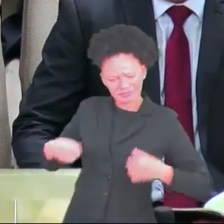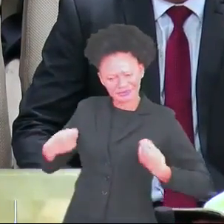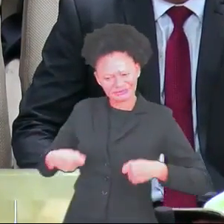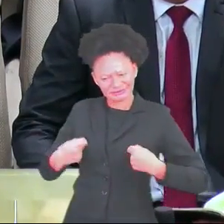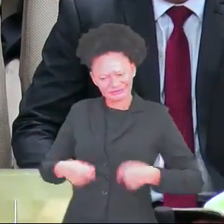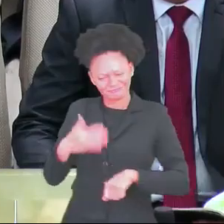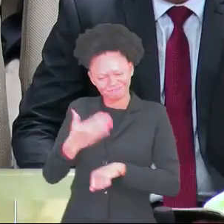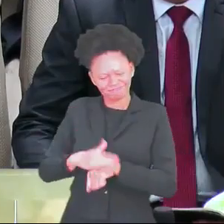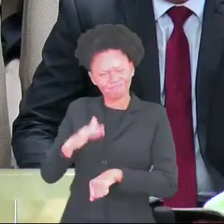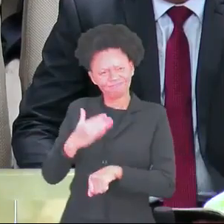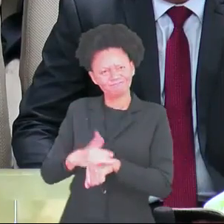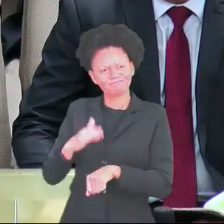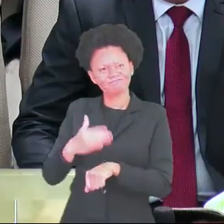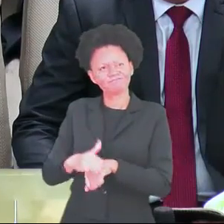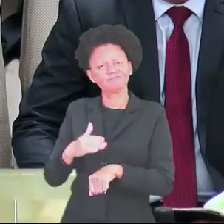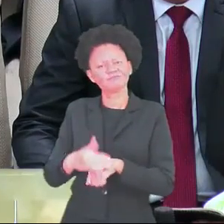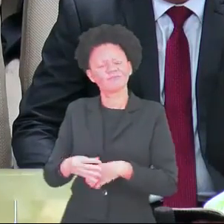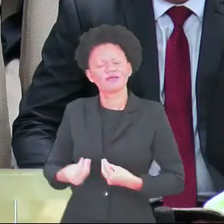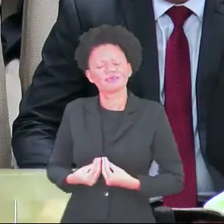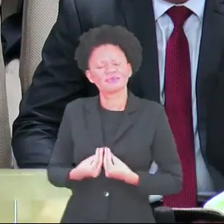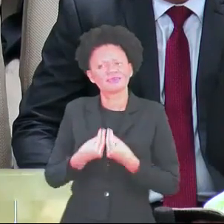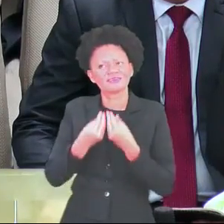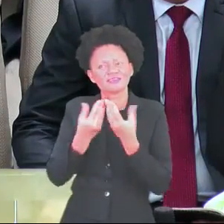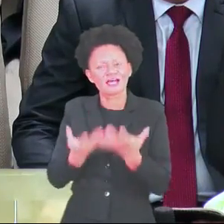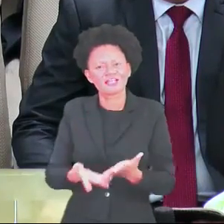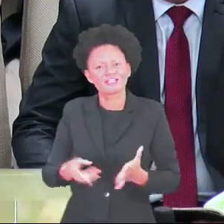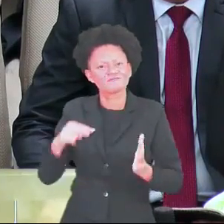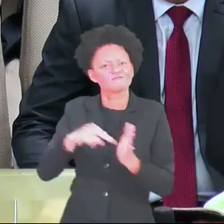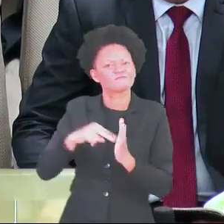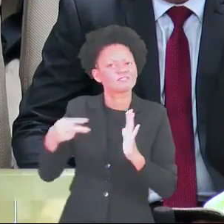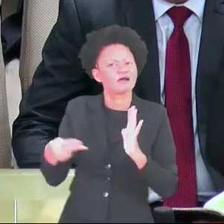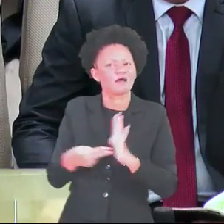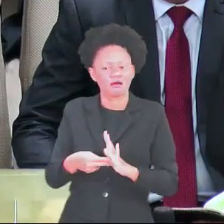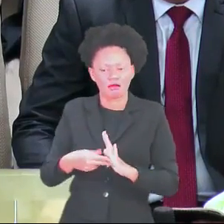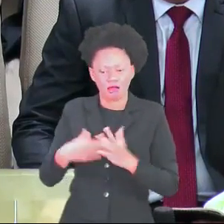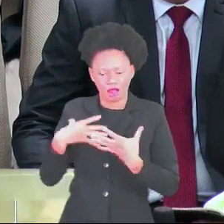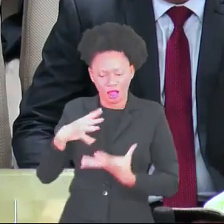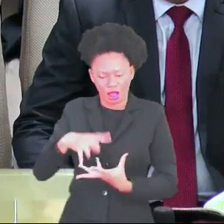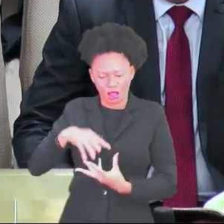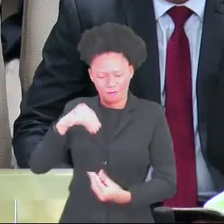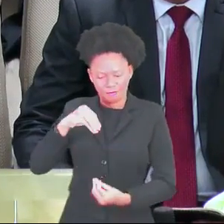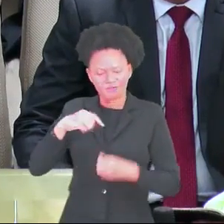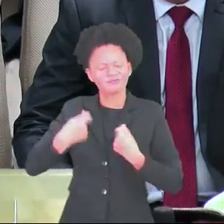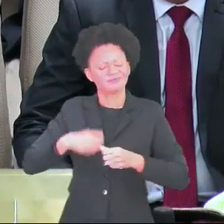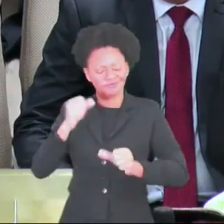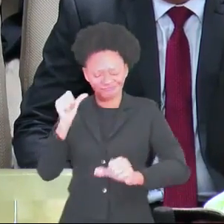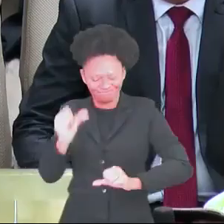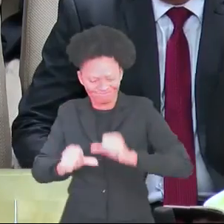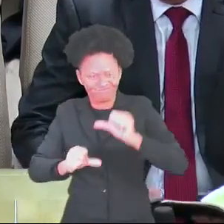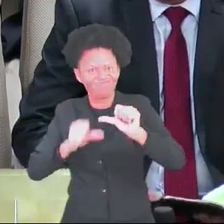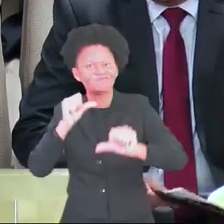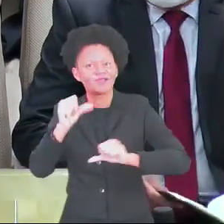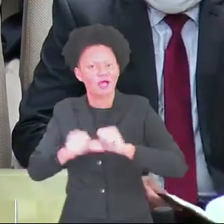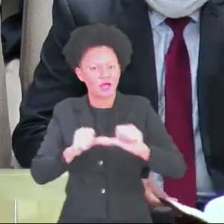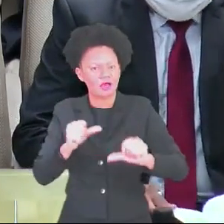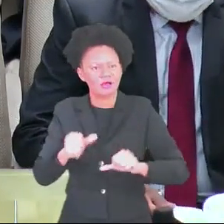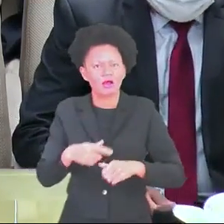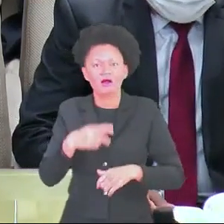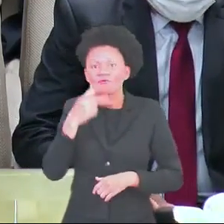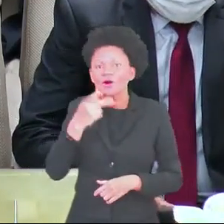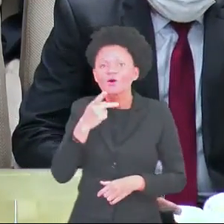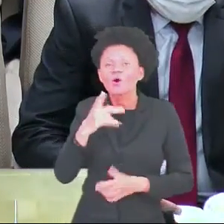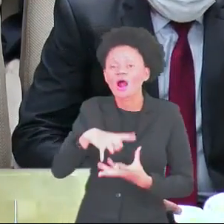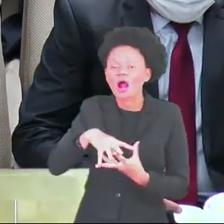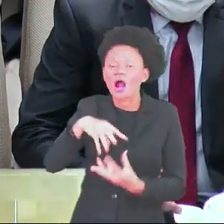disciplinado, ele trazia a visão que a nossa alma deveria ser transformada. O que eu disse, irmãos, a